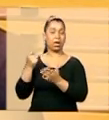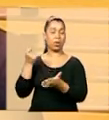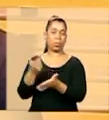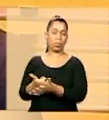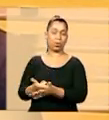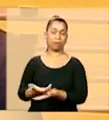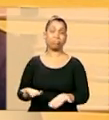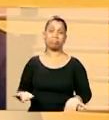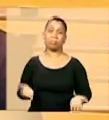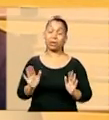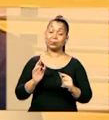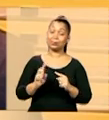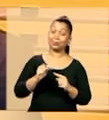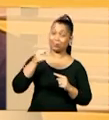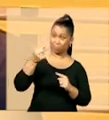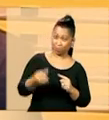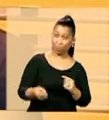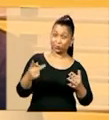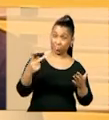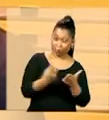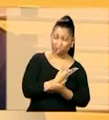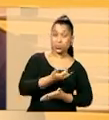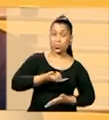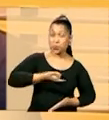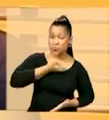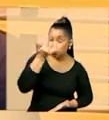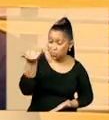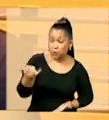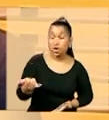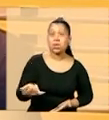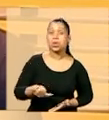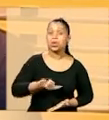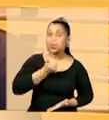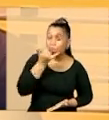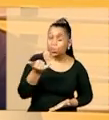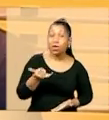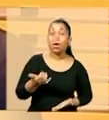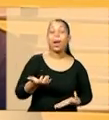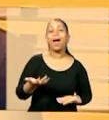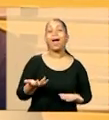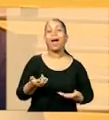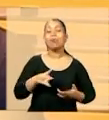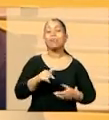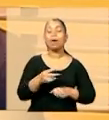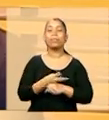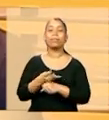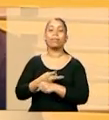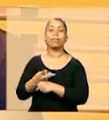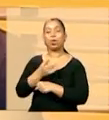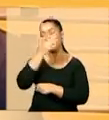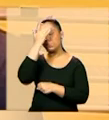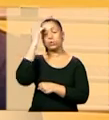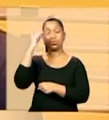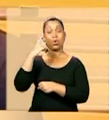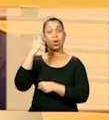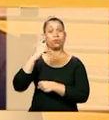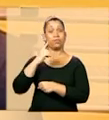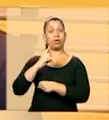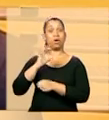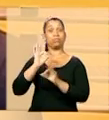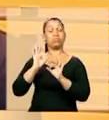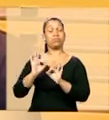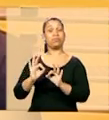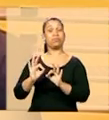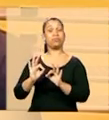uma sequela, eu aconselho a procurar um advogado de confiança e até os próprios sindicatos que oferecem essa